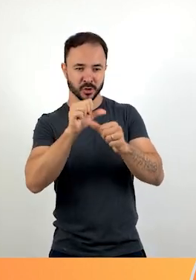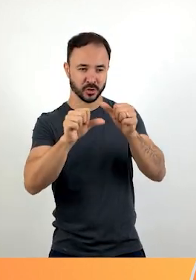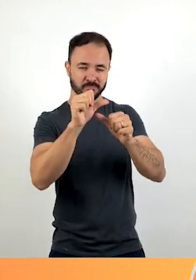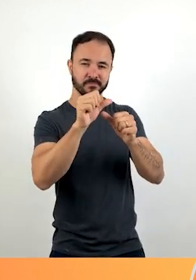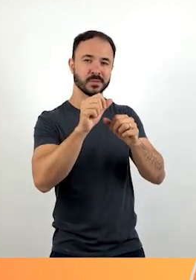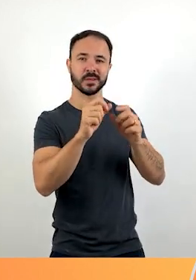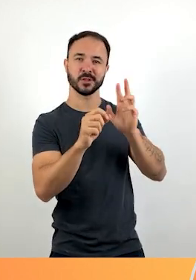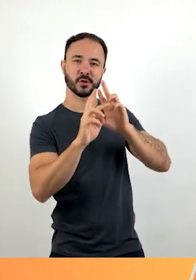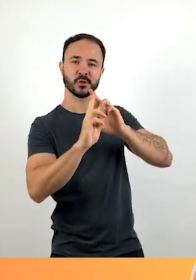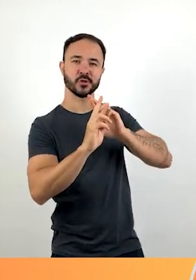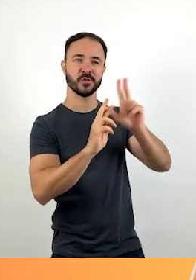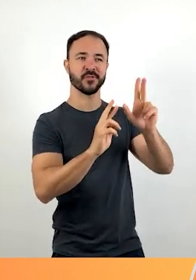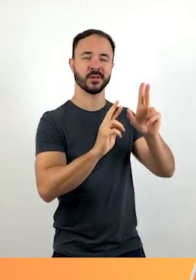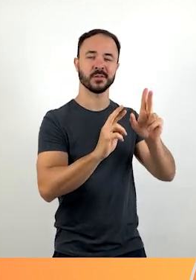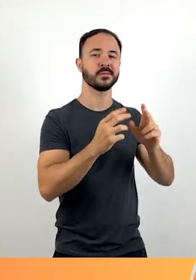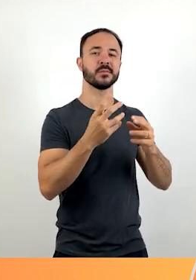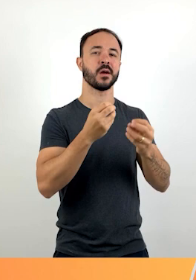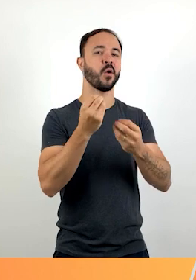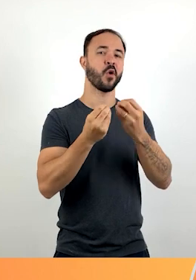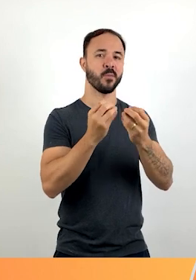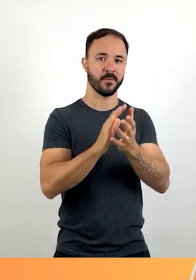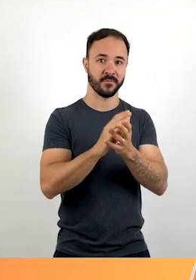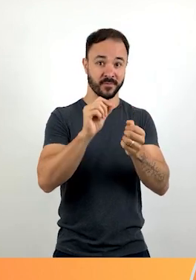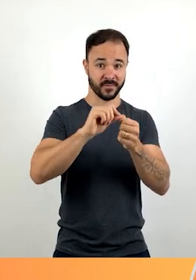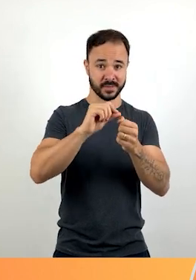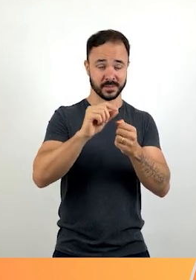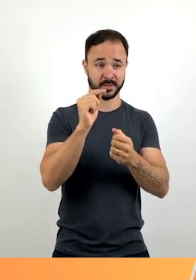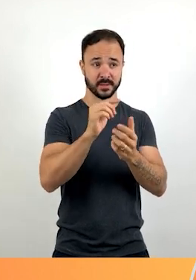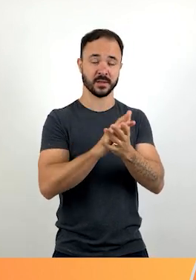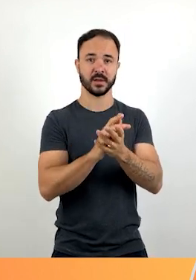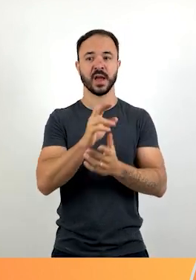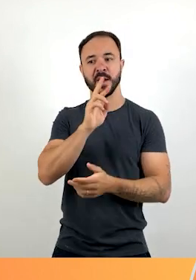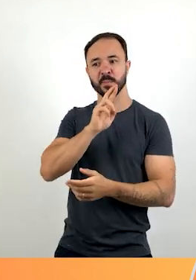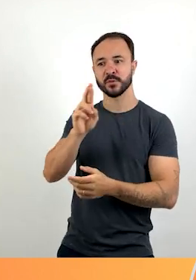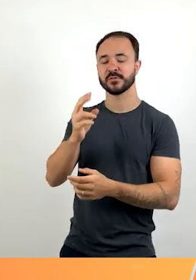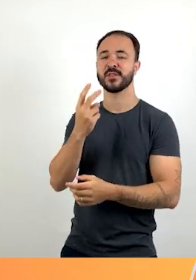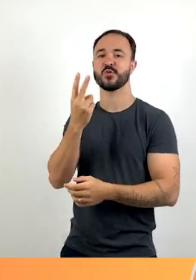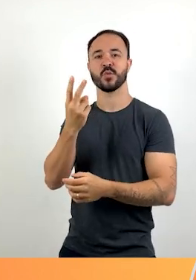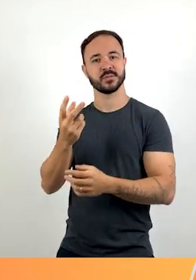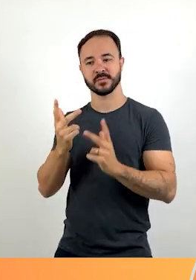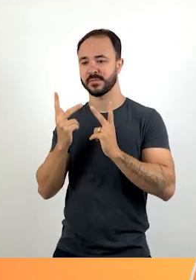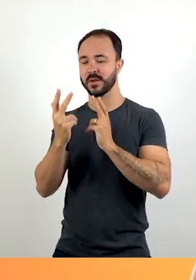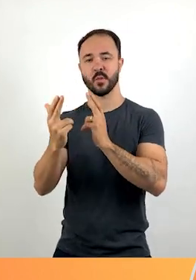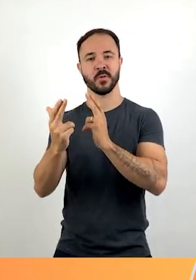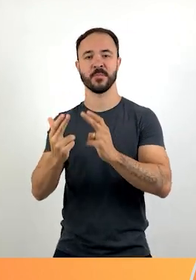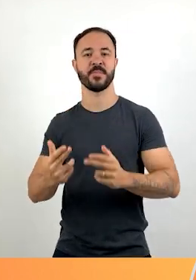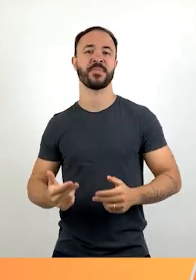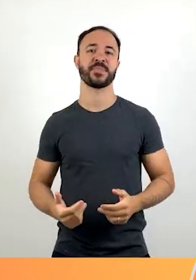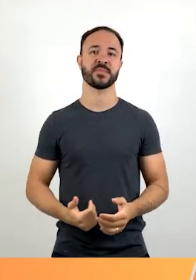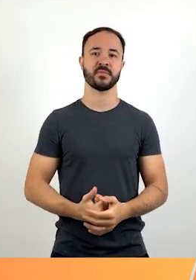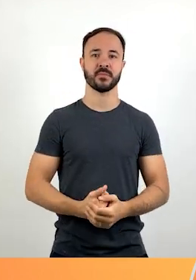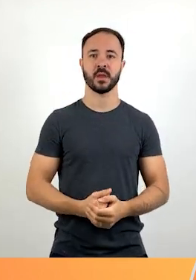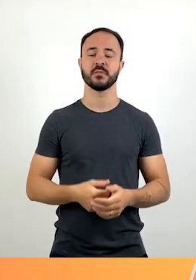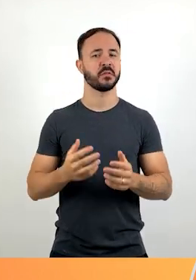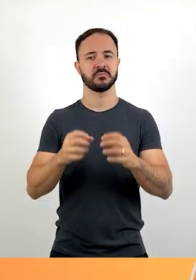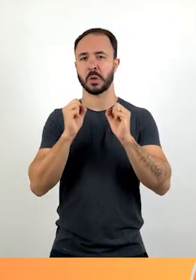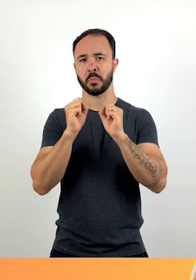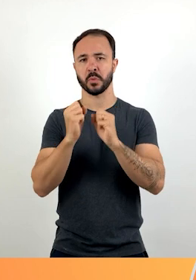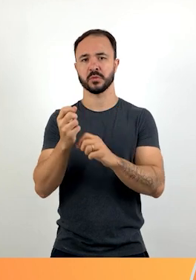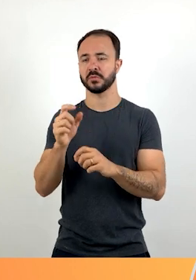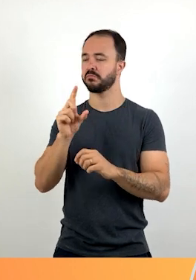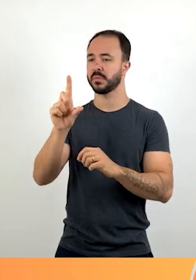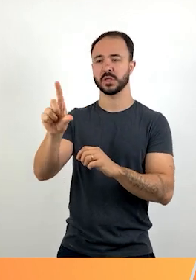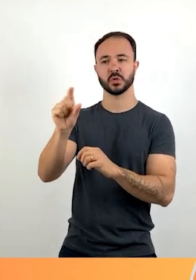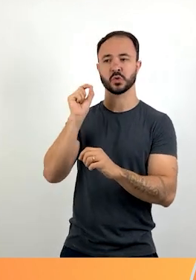12. 24 dividido para 12 é igual a 2, né? Daria o mesmo resultado. E aí você faz da maneira que você achar